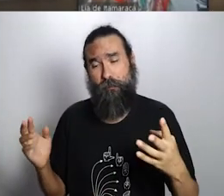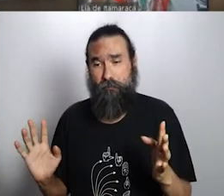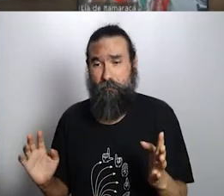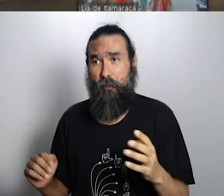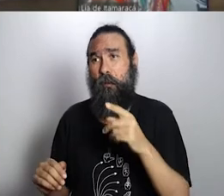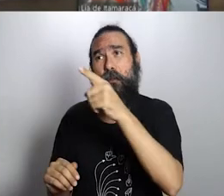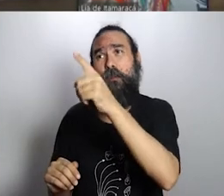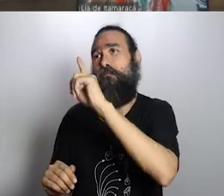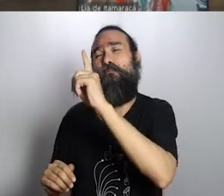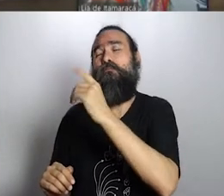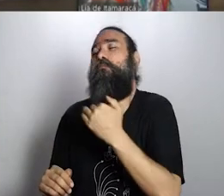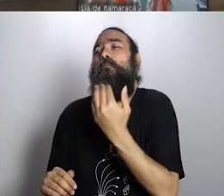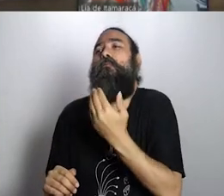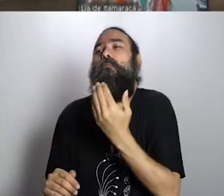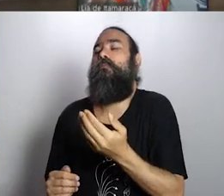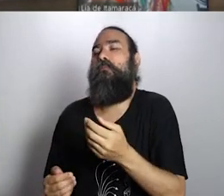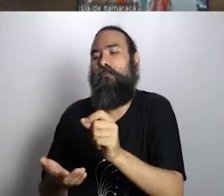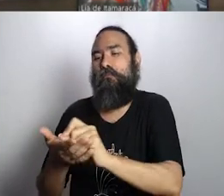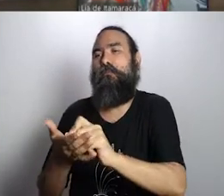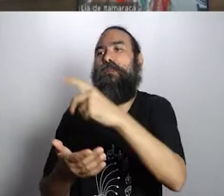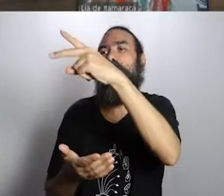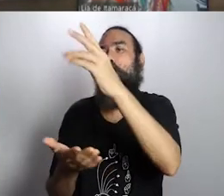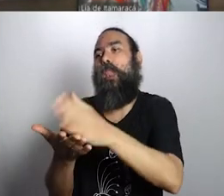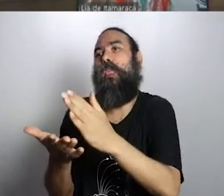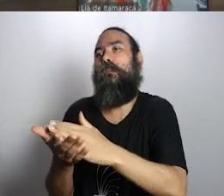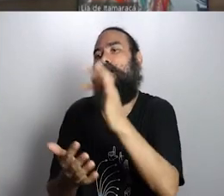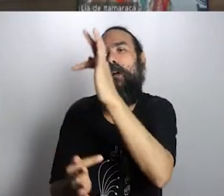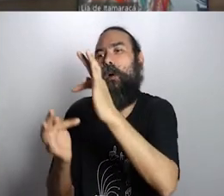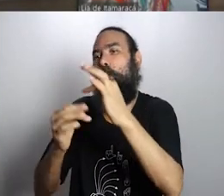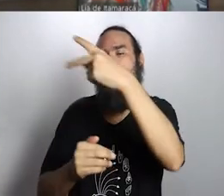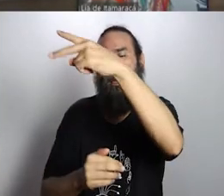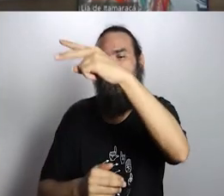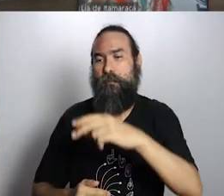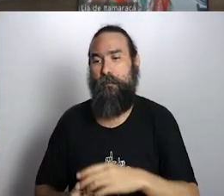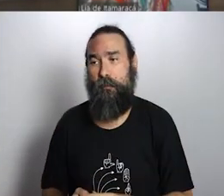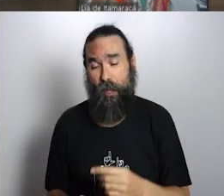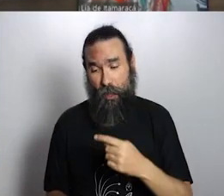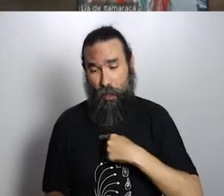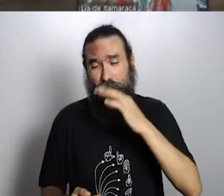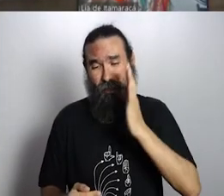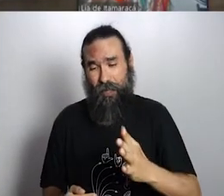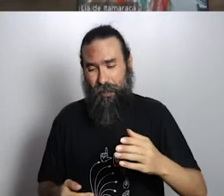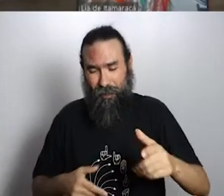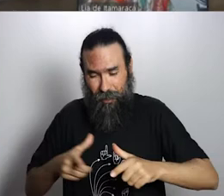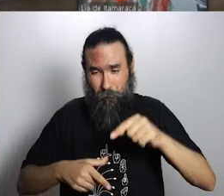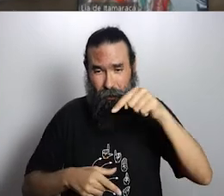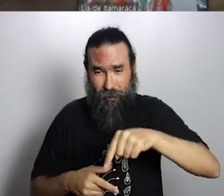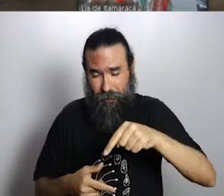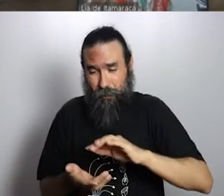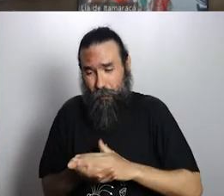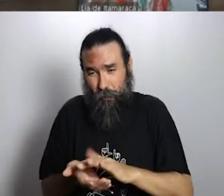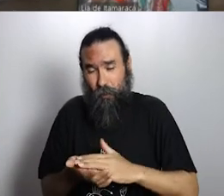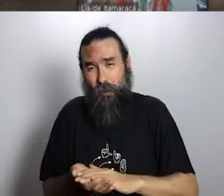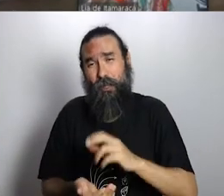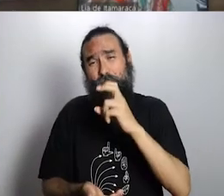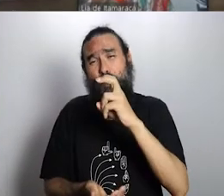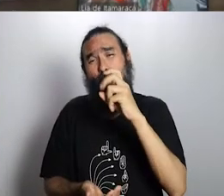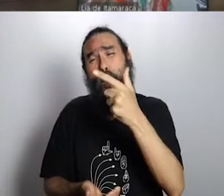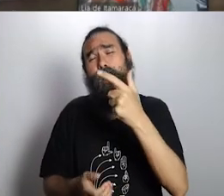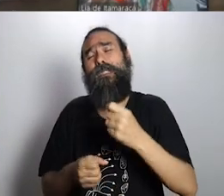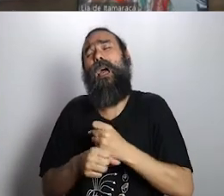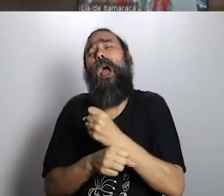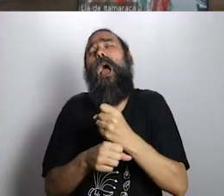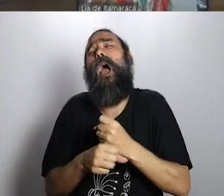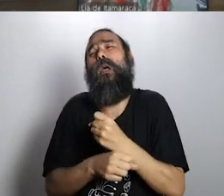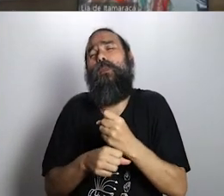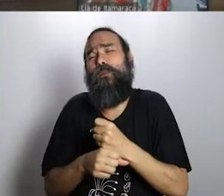isso experimentado às vezes há 52 anos. Você conversa comigo 10 minutos e vai